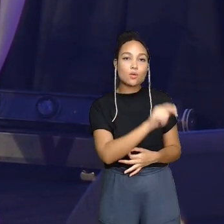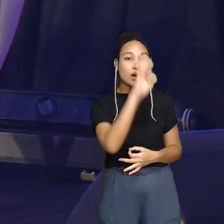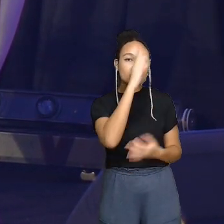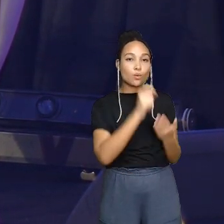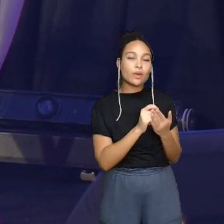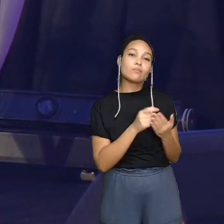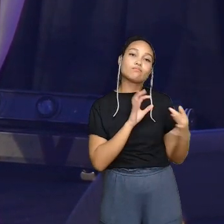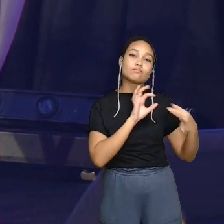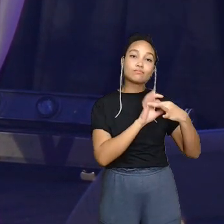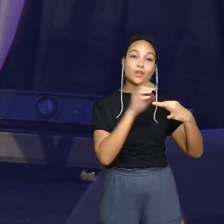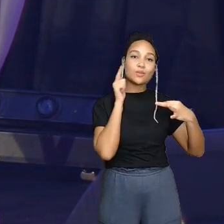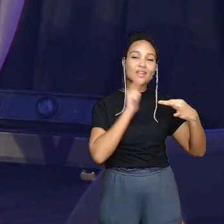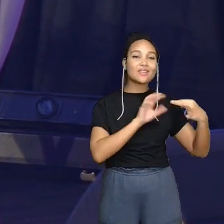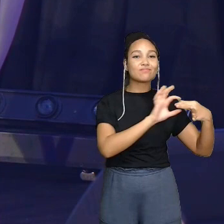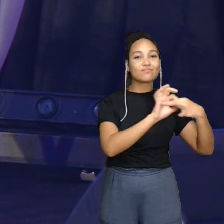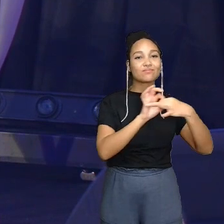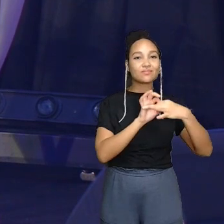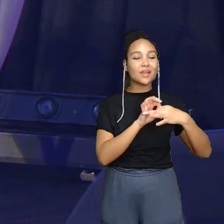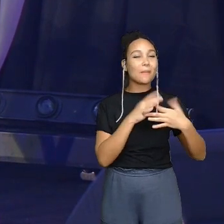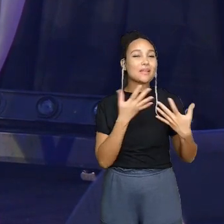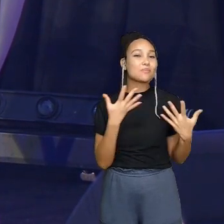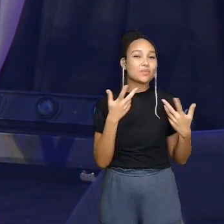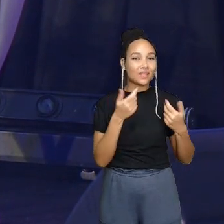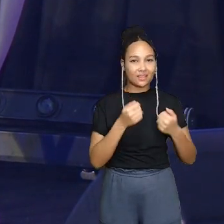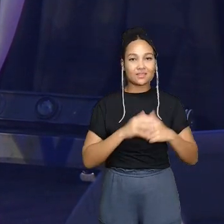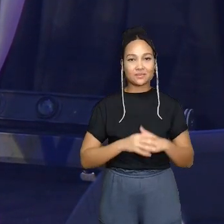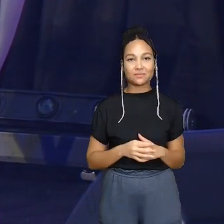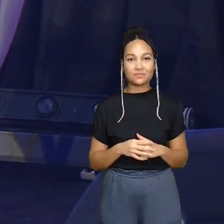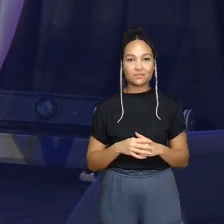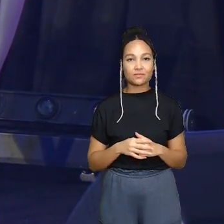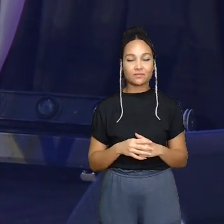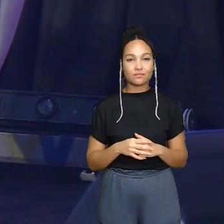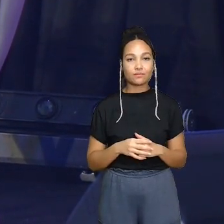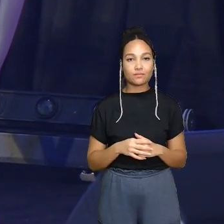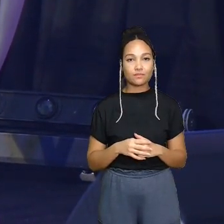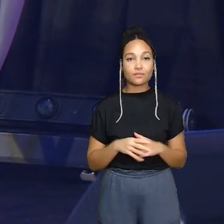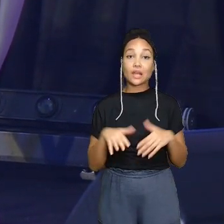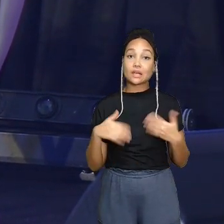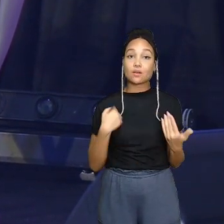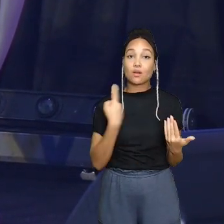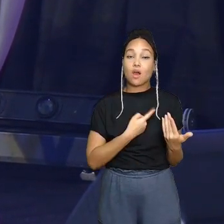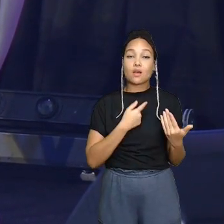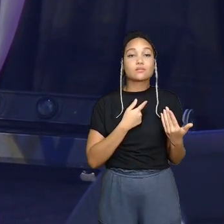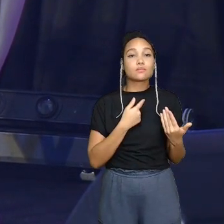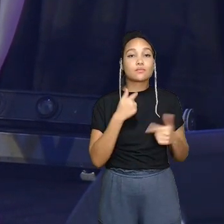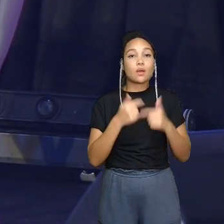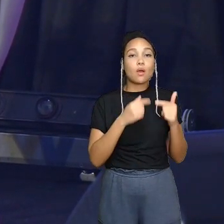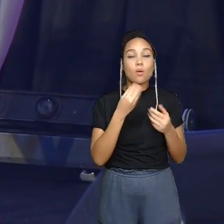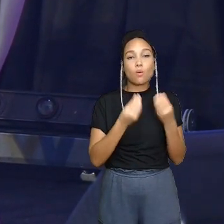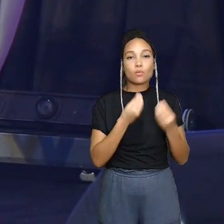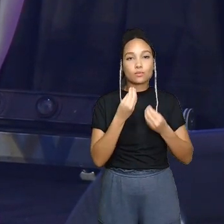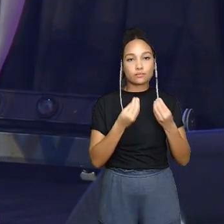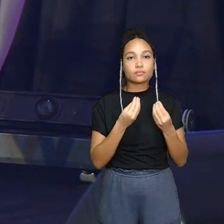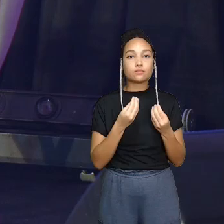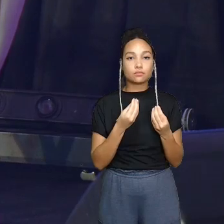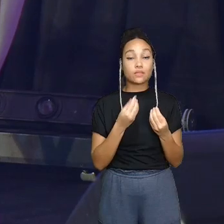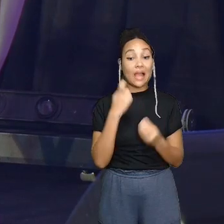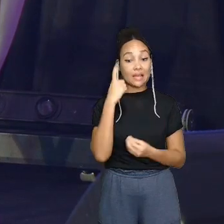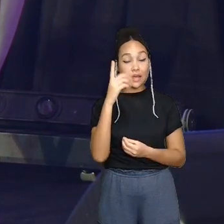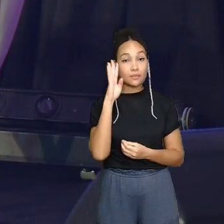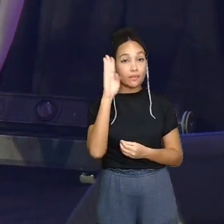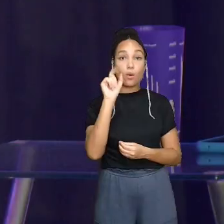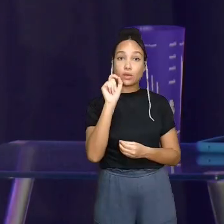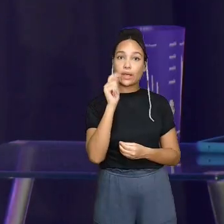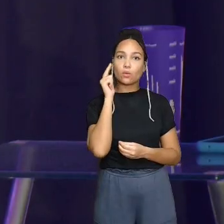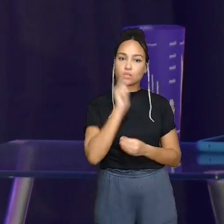cria esses vínculos de uma maneira mais bonita também. Então, a gente trabalha mais em pequeno. A ideia é expandir, sim.